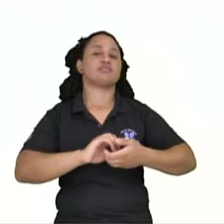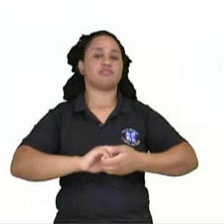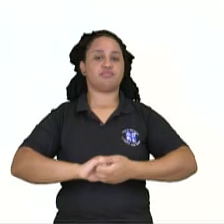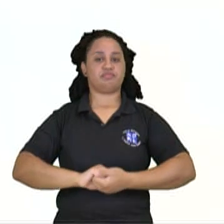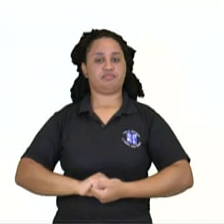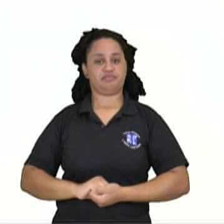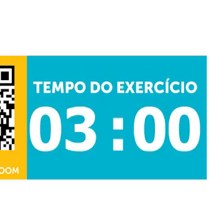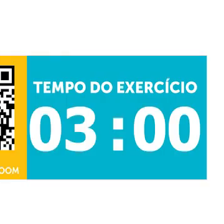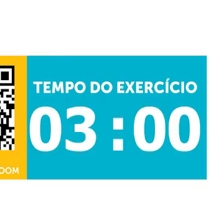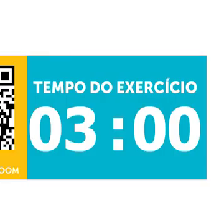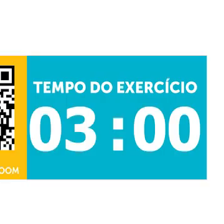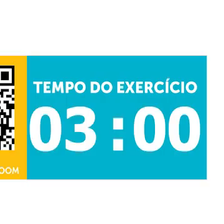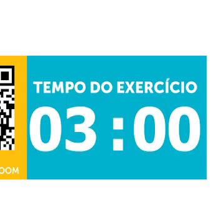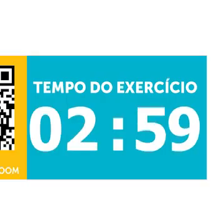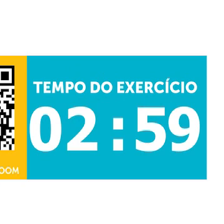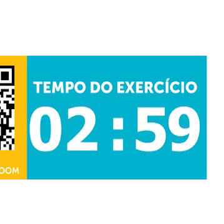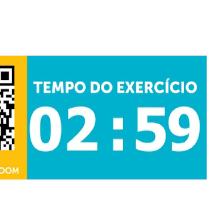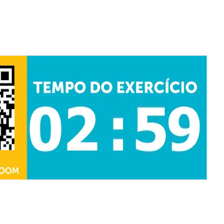resposta.